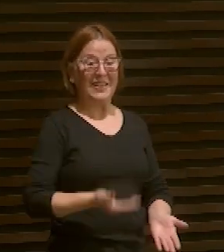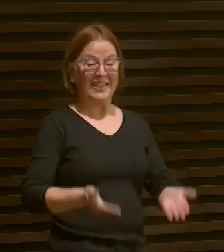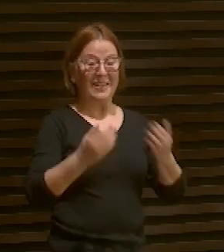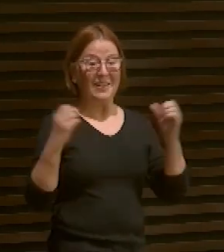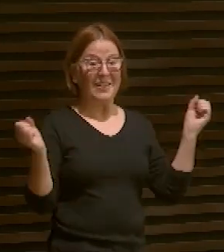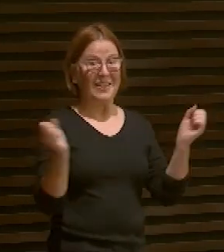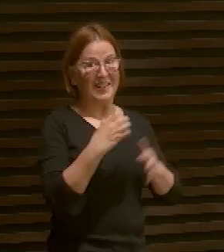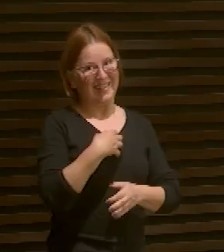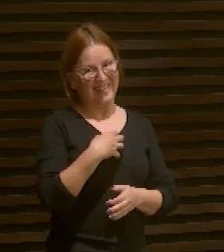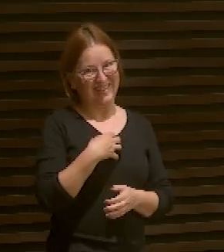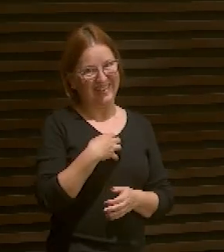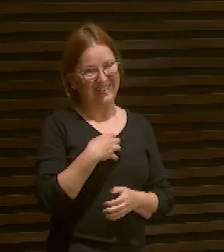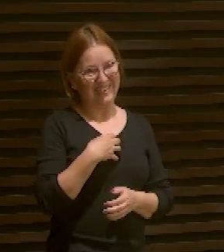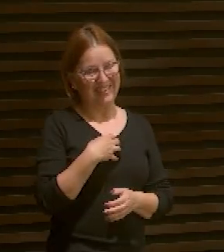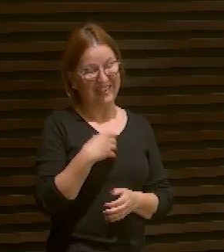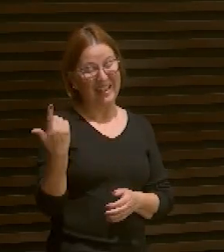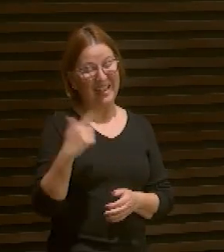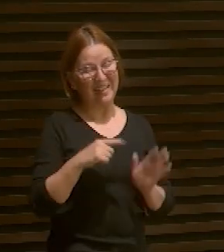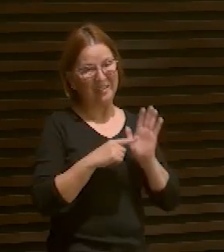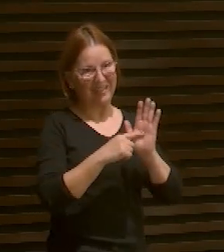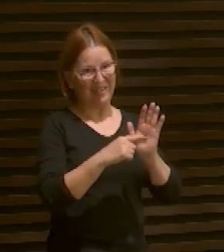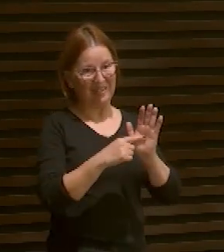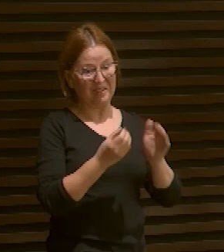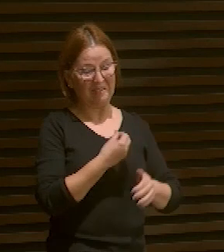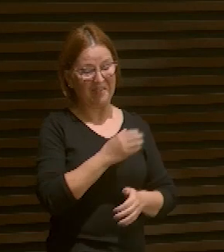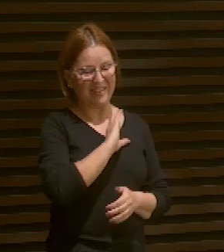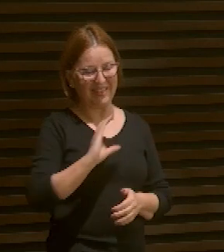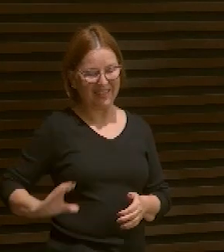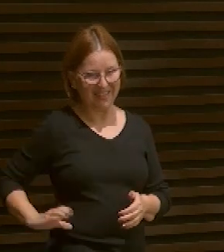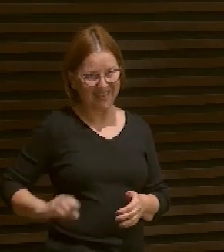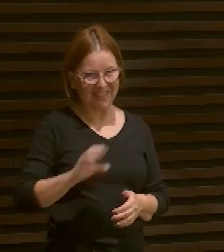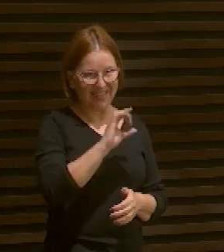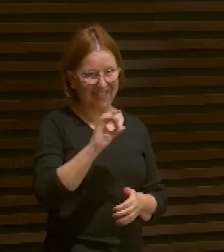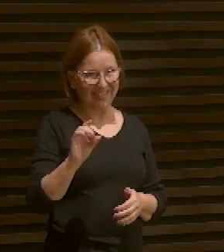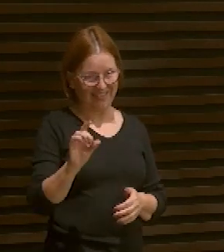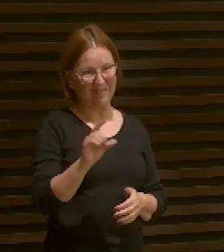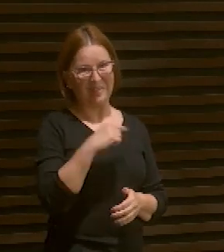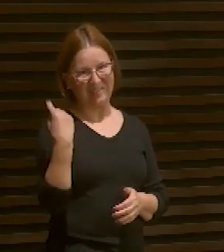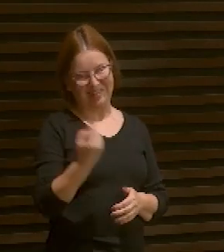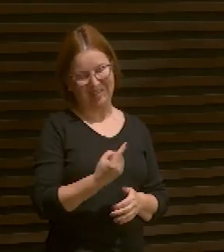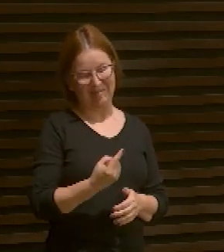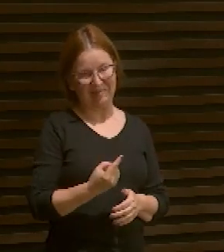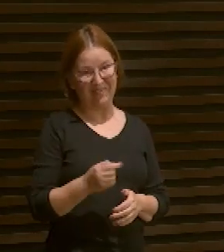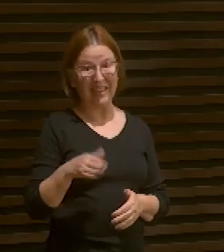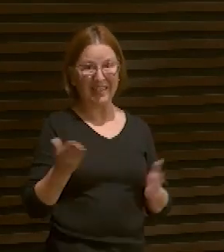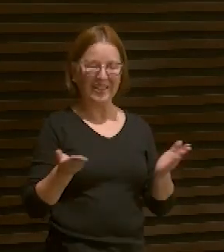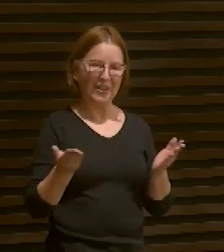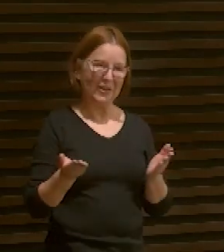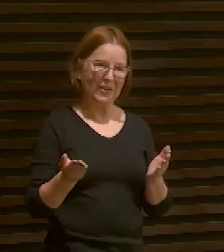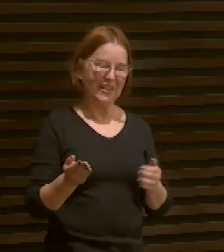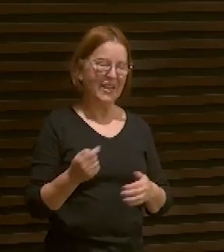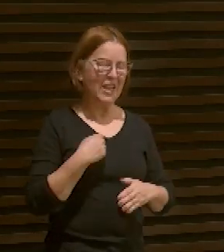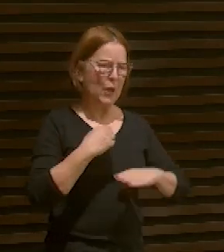natureza e vem então a manifestação da vida de Cristo em cada um de nós. Então, hoje, nós estávamos